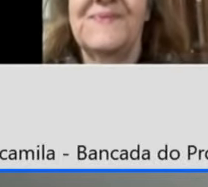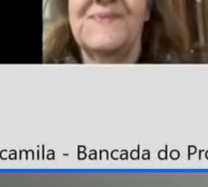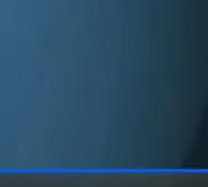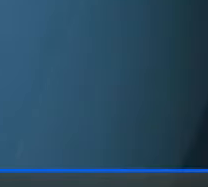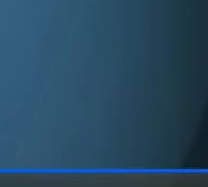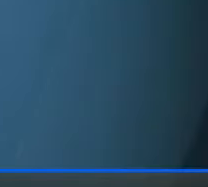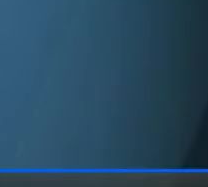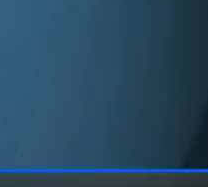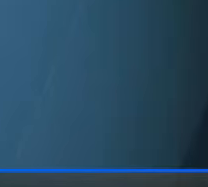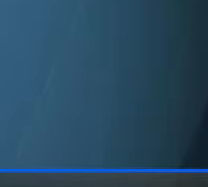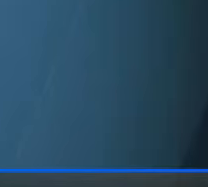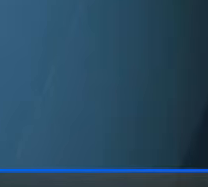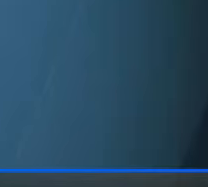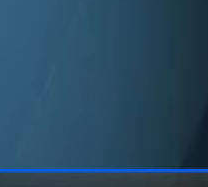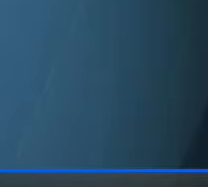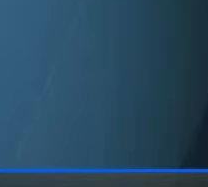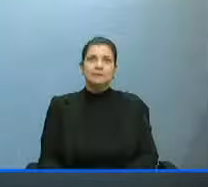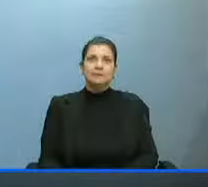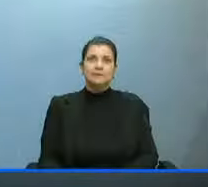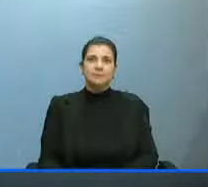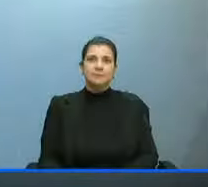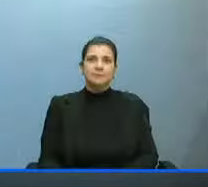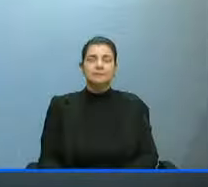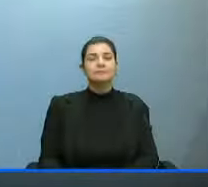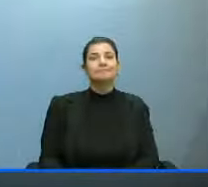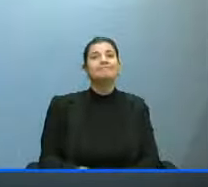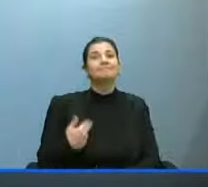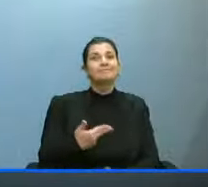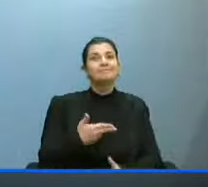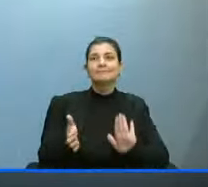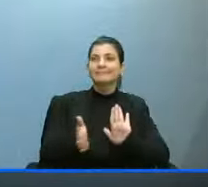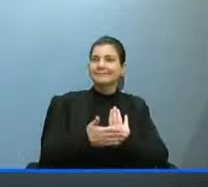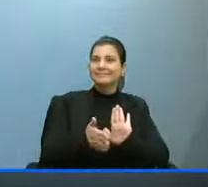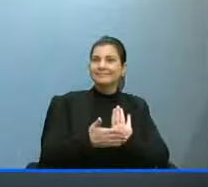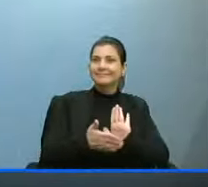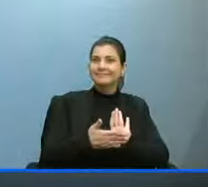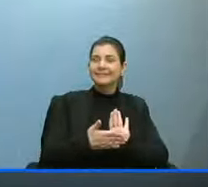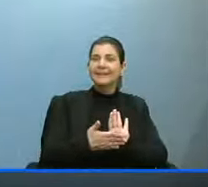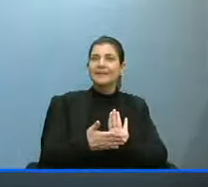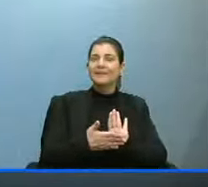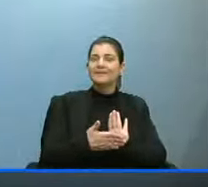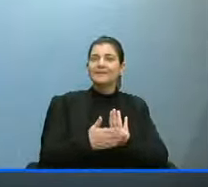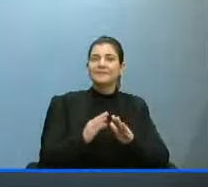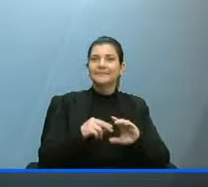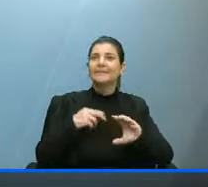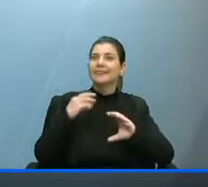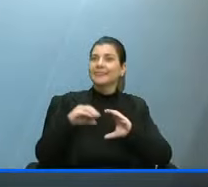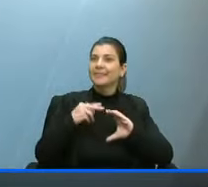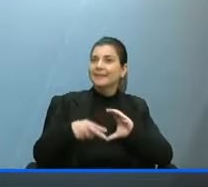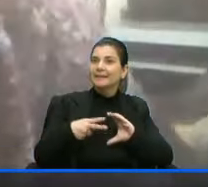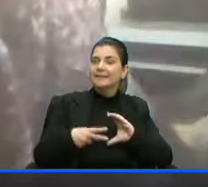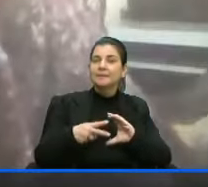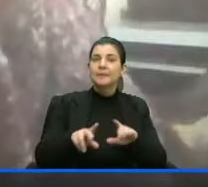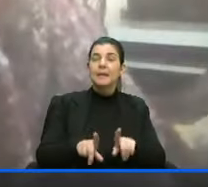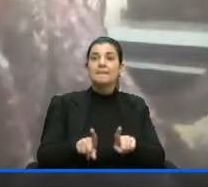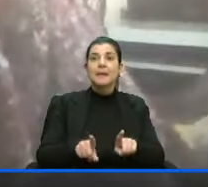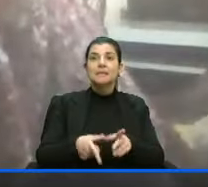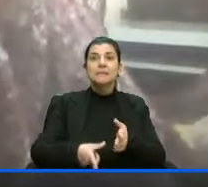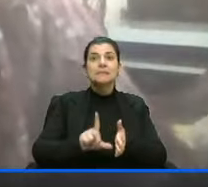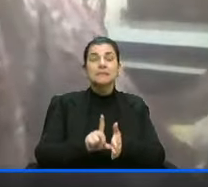vamos propor, pra, na continuidade, um seminário que está bacana essa ideia do seminário, mas antes vamos ver se o Tribunal de Contas faz